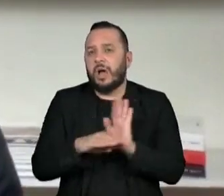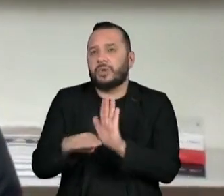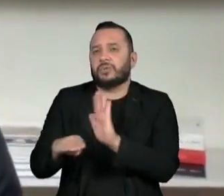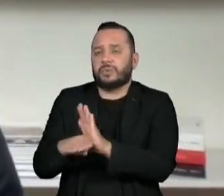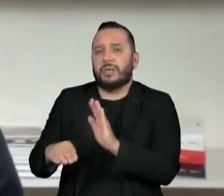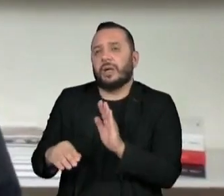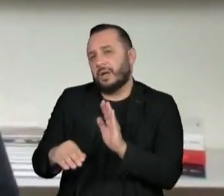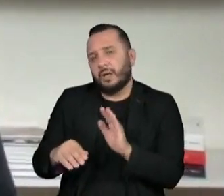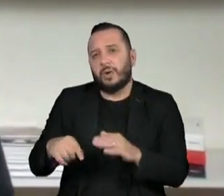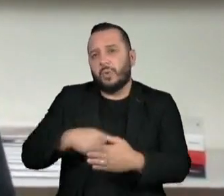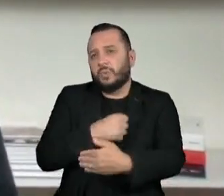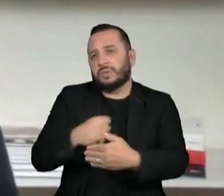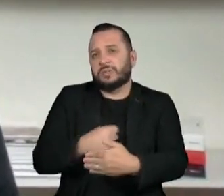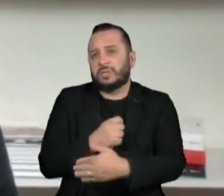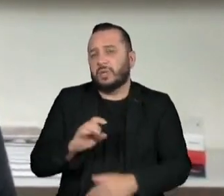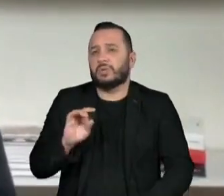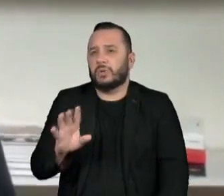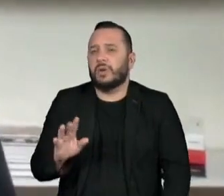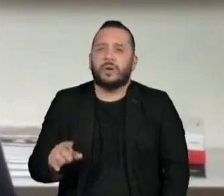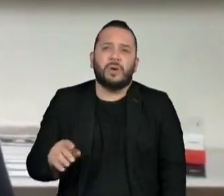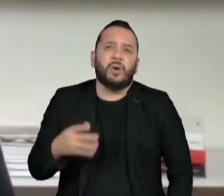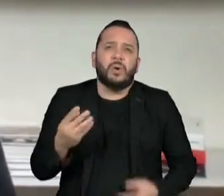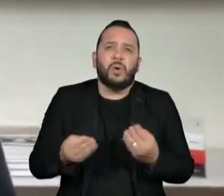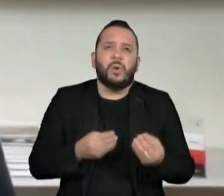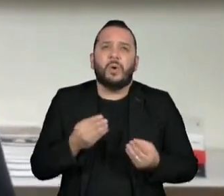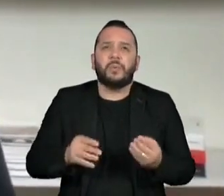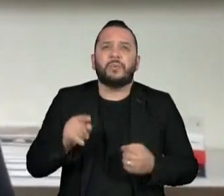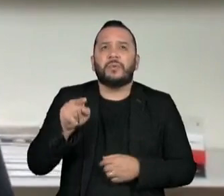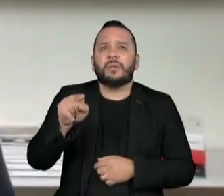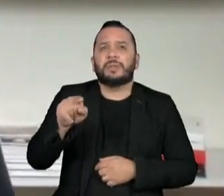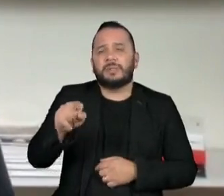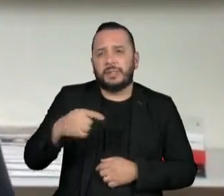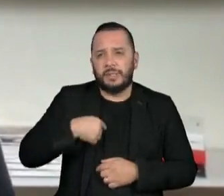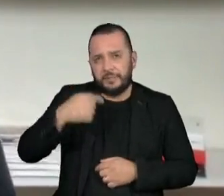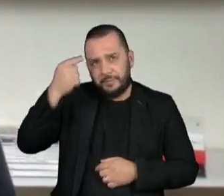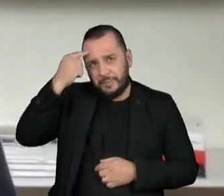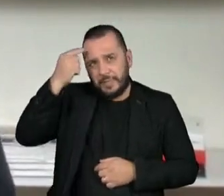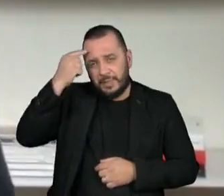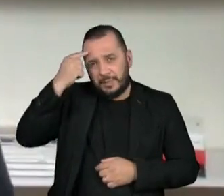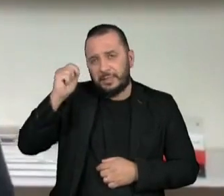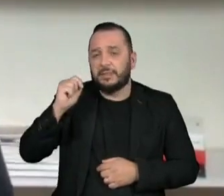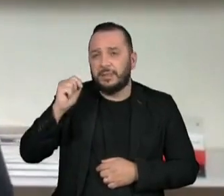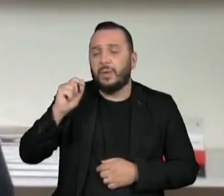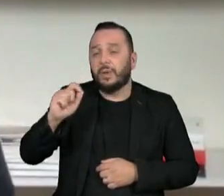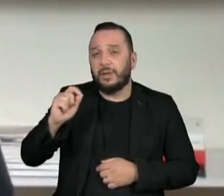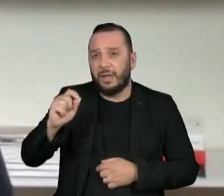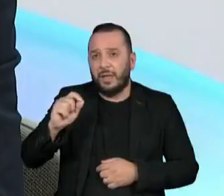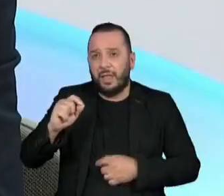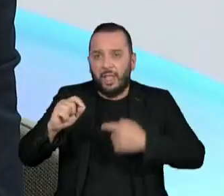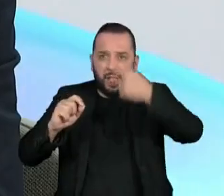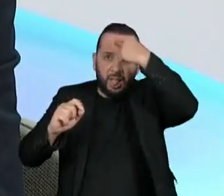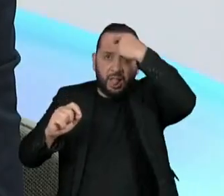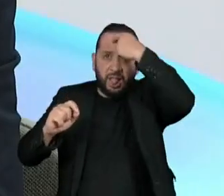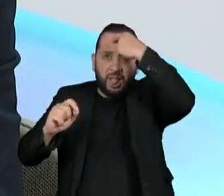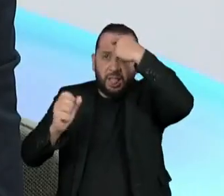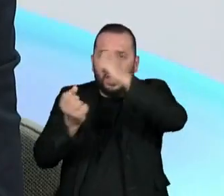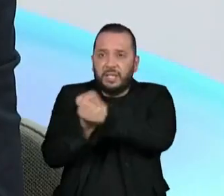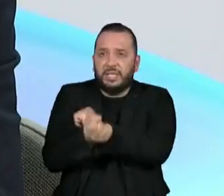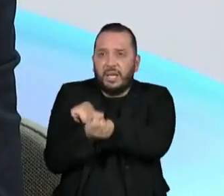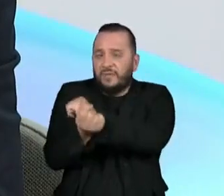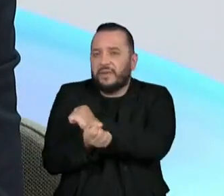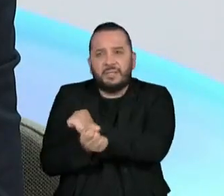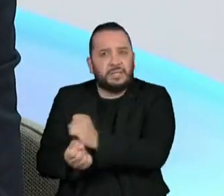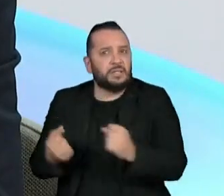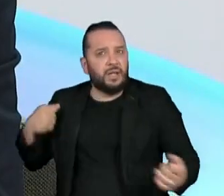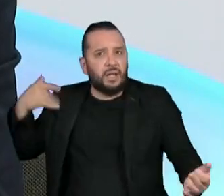e por aí vai eu queria entender como é que você enxerga essa manutenção do pensamento e no Brasil de hoje que é muito parecida até